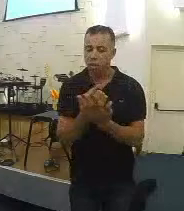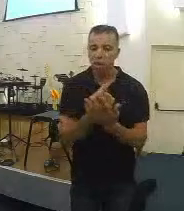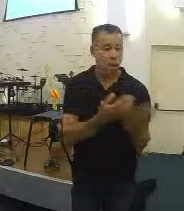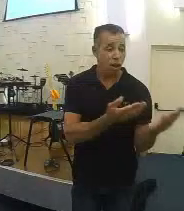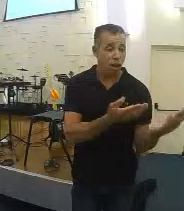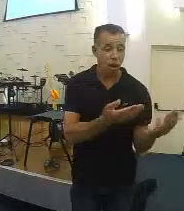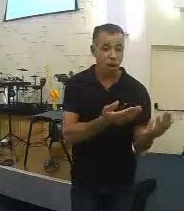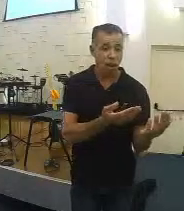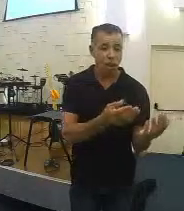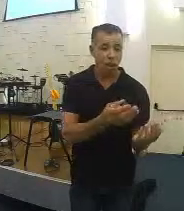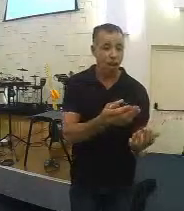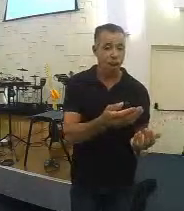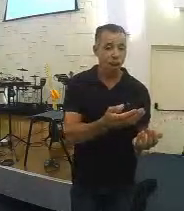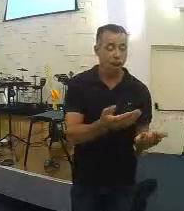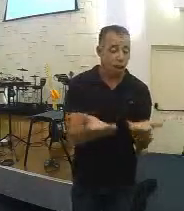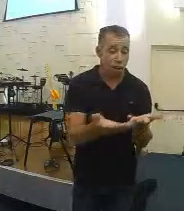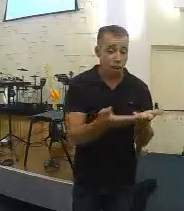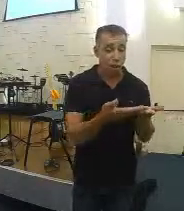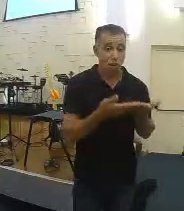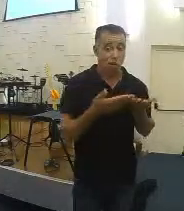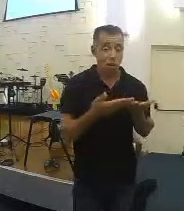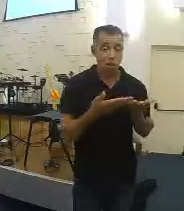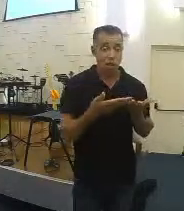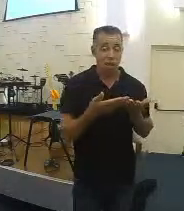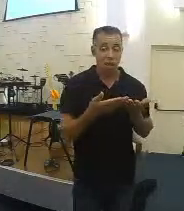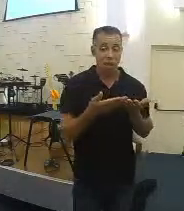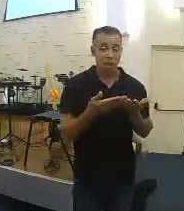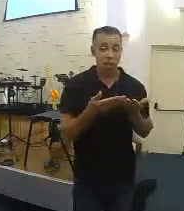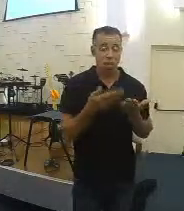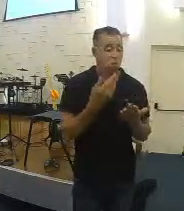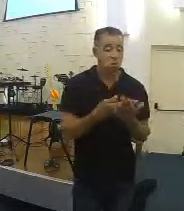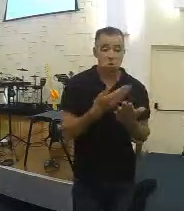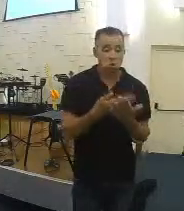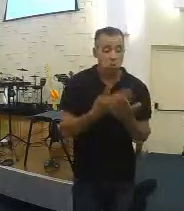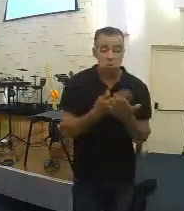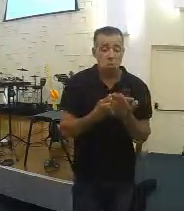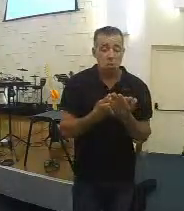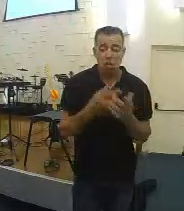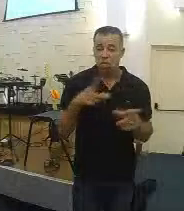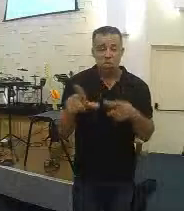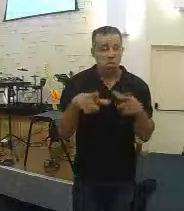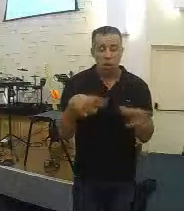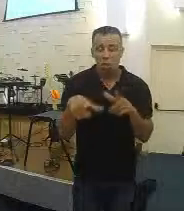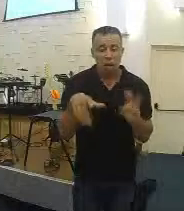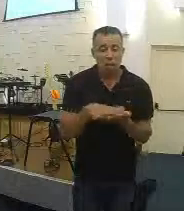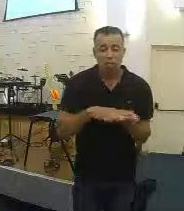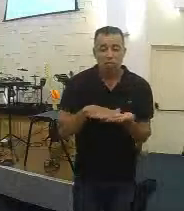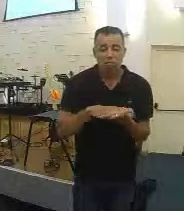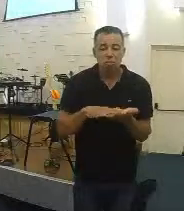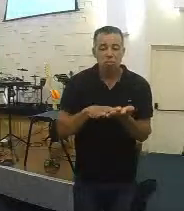nem estuda nem trabalha, para onde você está indo? Você que